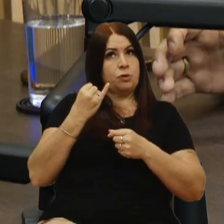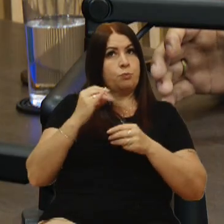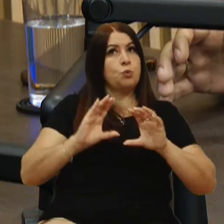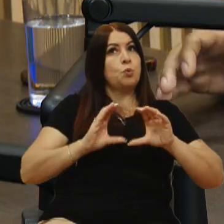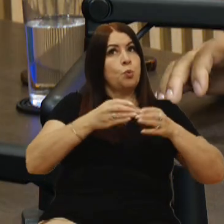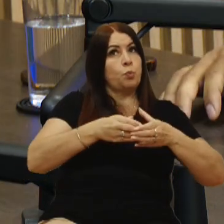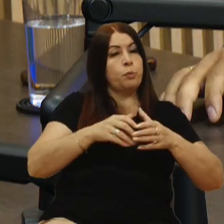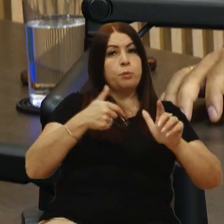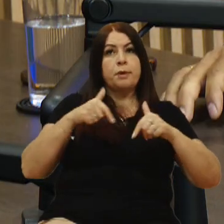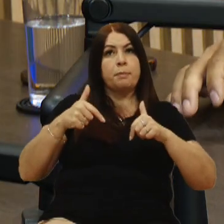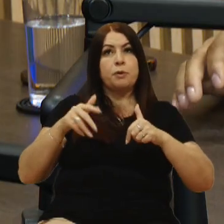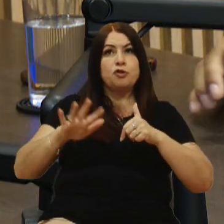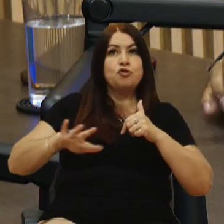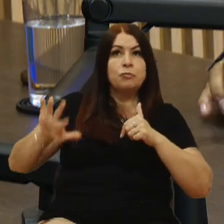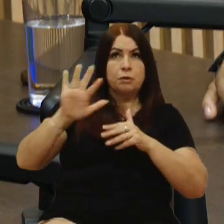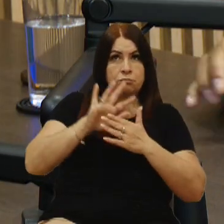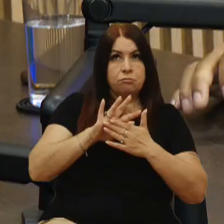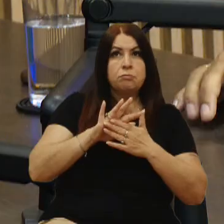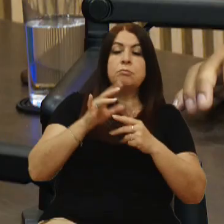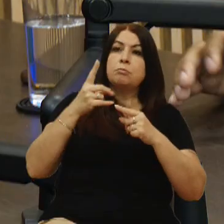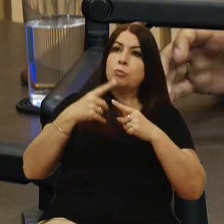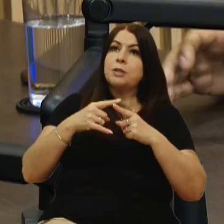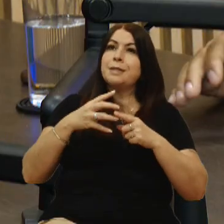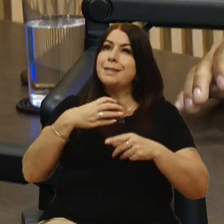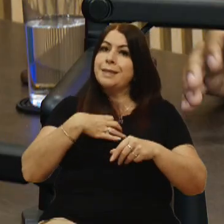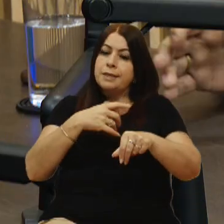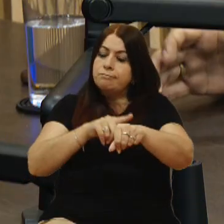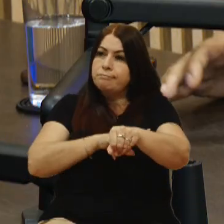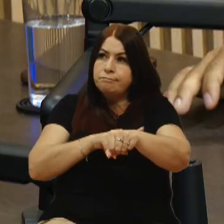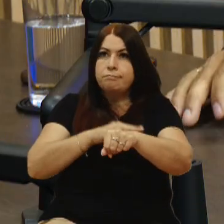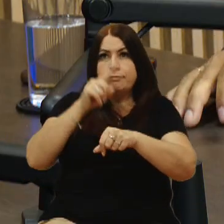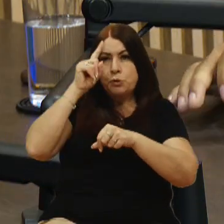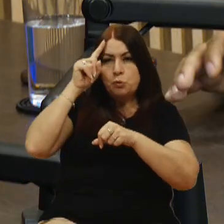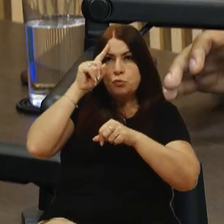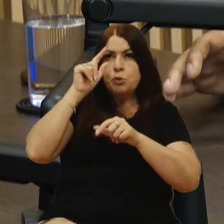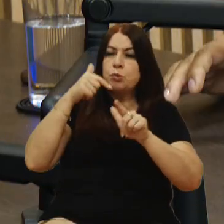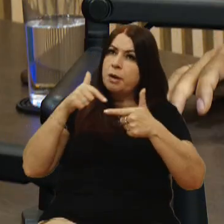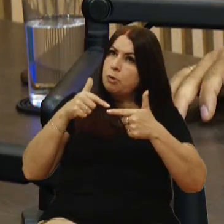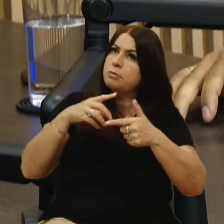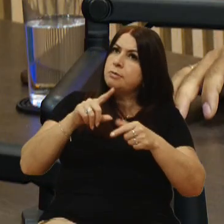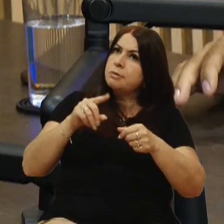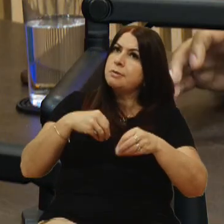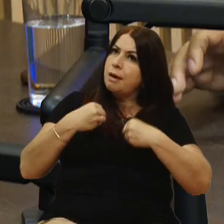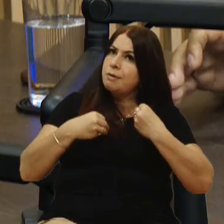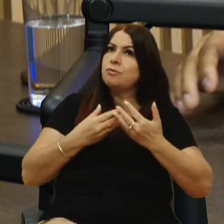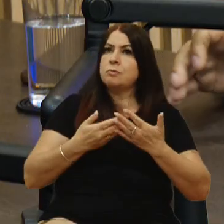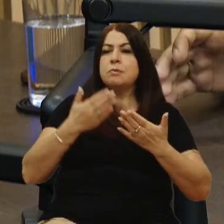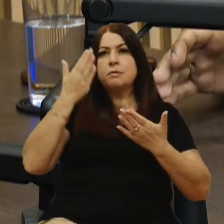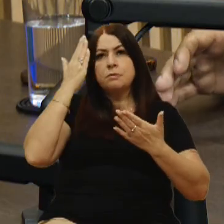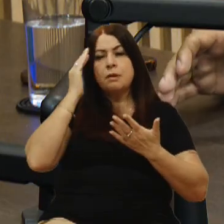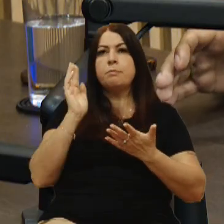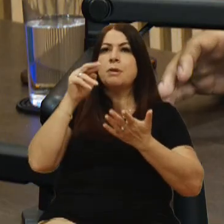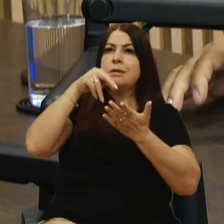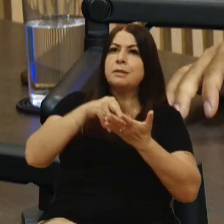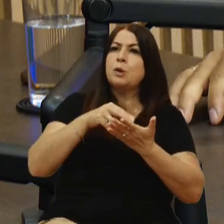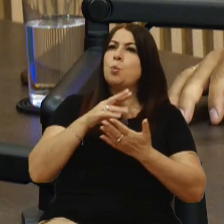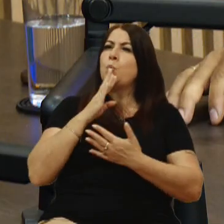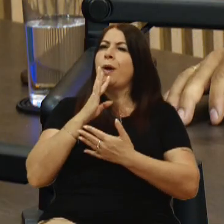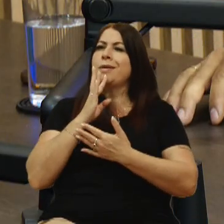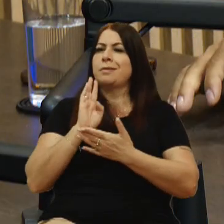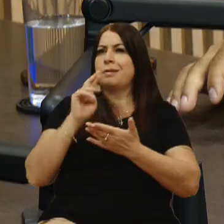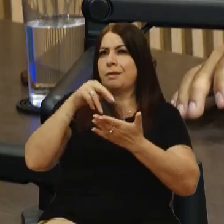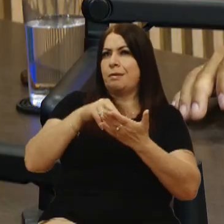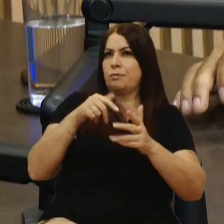categoria, para os trabalhadores em geral, porque a gente sente na pele todos os dias o que o trabalhador sente, a gente sabe a realidade, a gente conhece a realidade